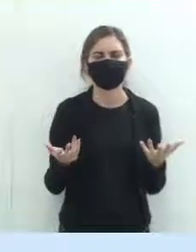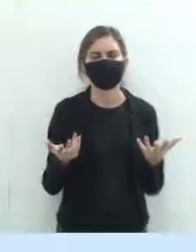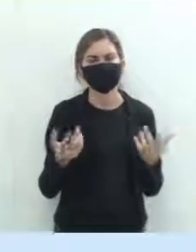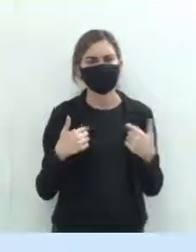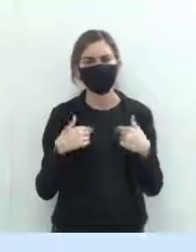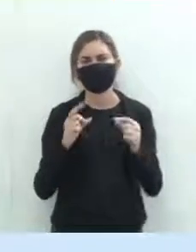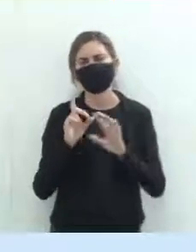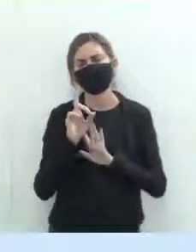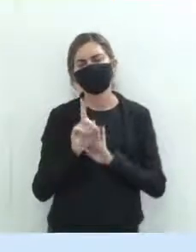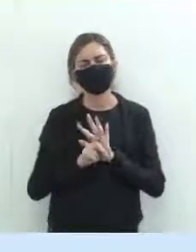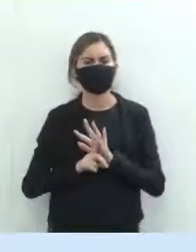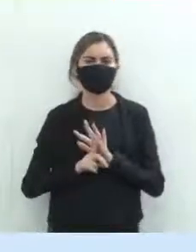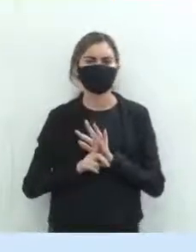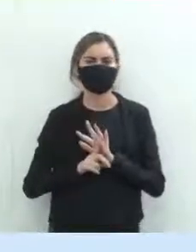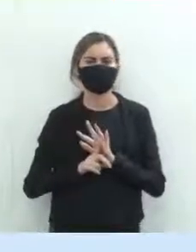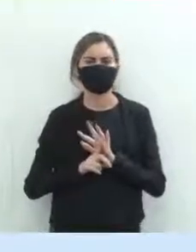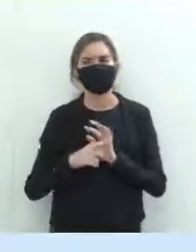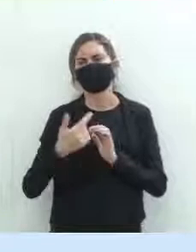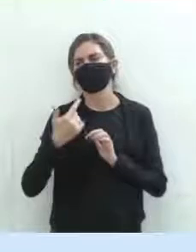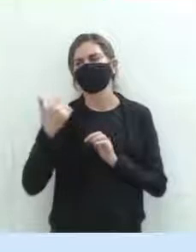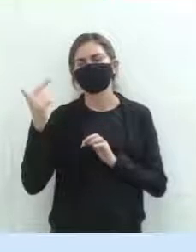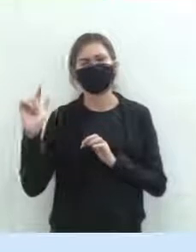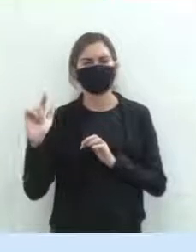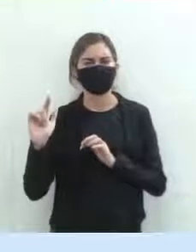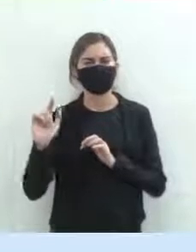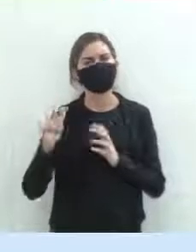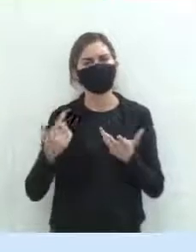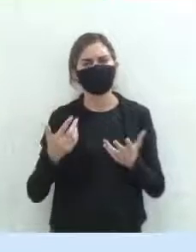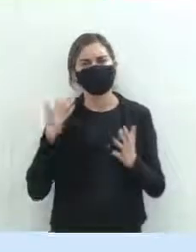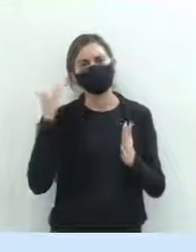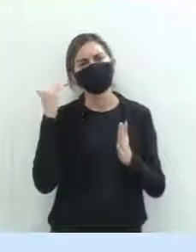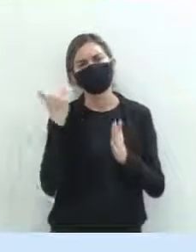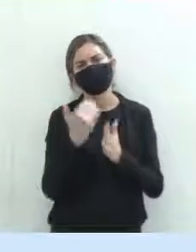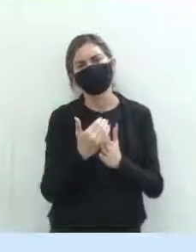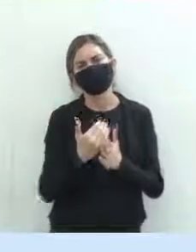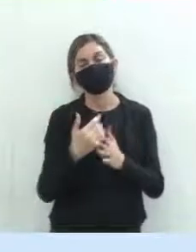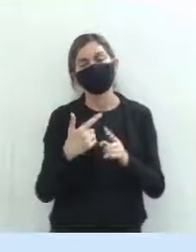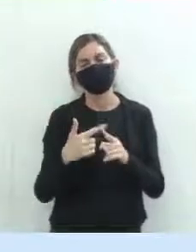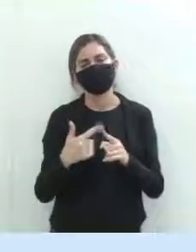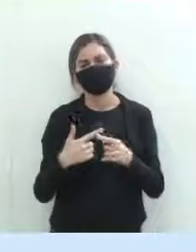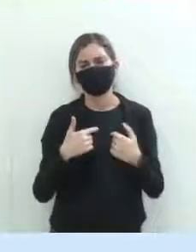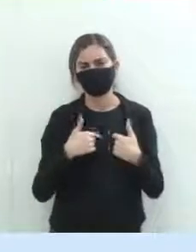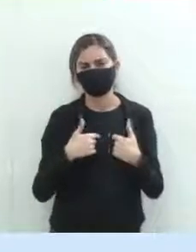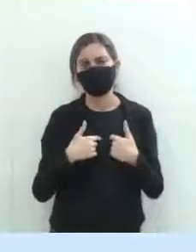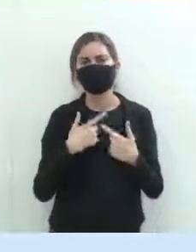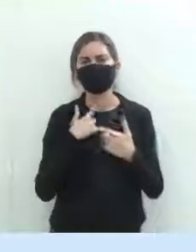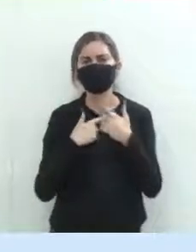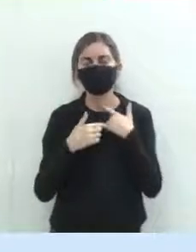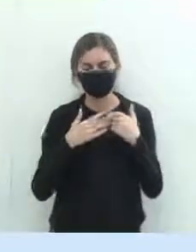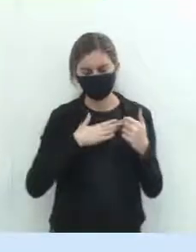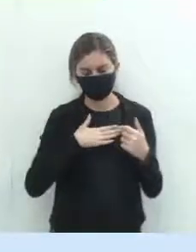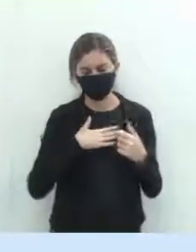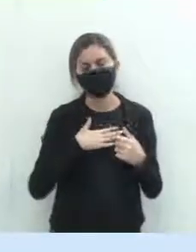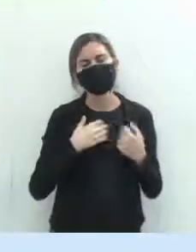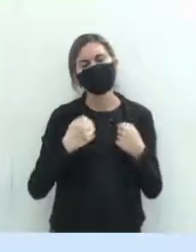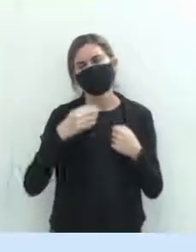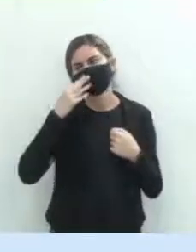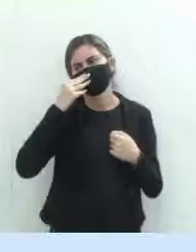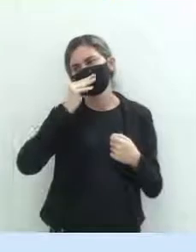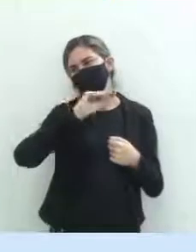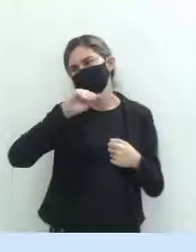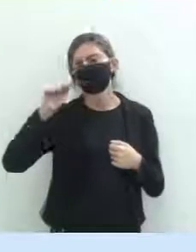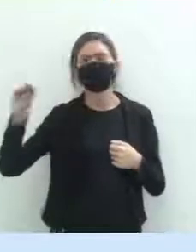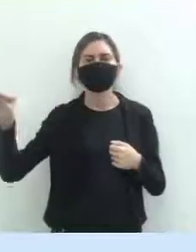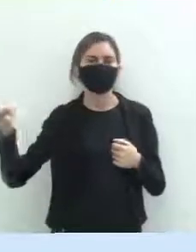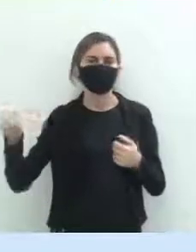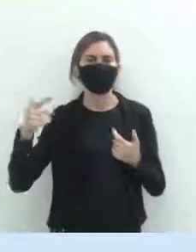que os direitos dos outros sejam cumpridos. Porque para eu satisfazer meus desejos, eu vou ter que